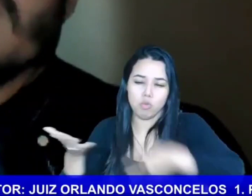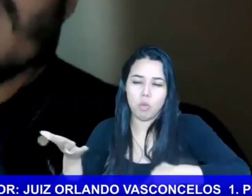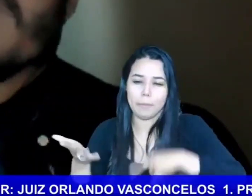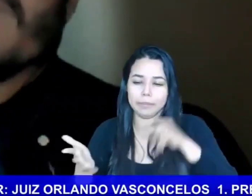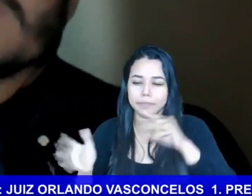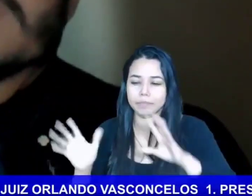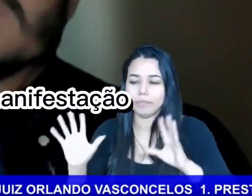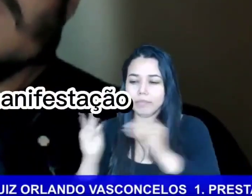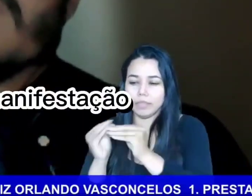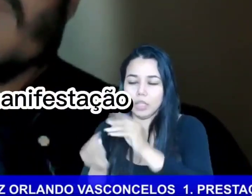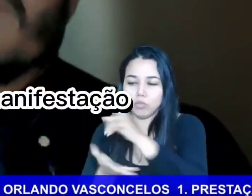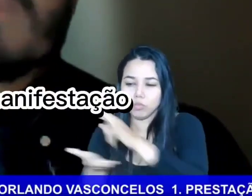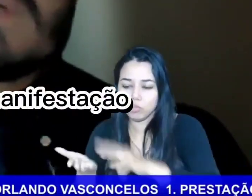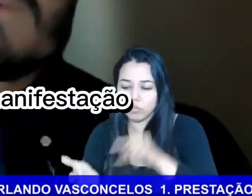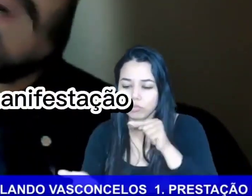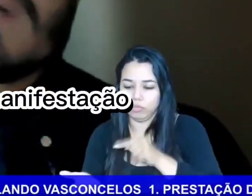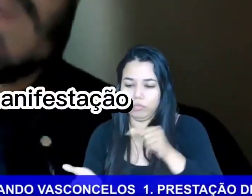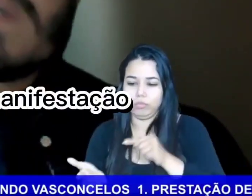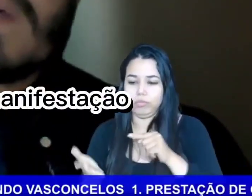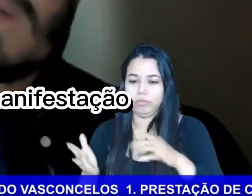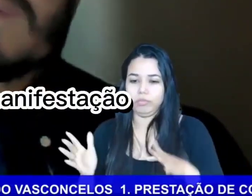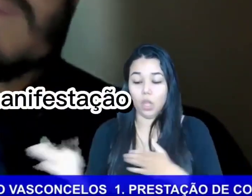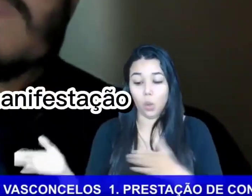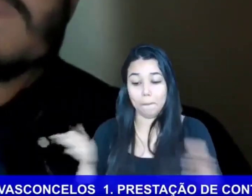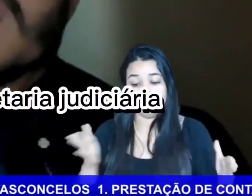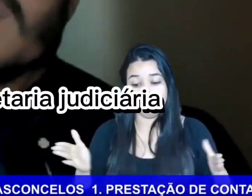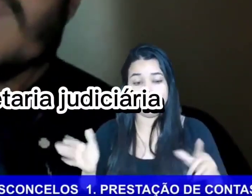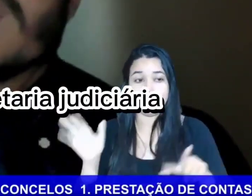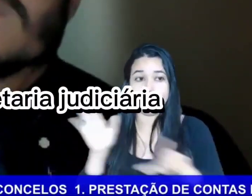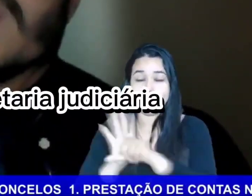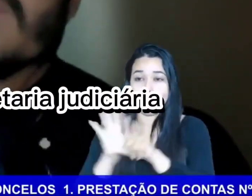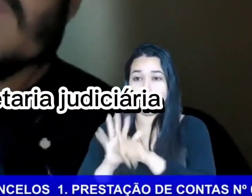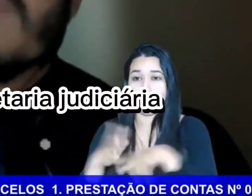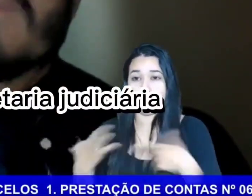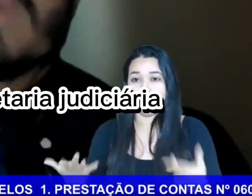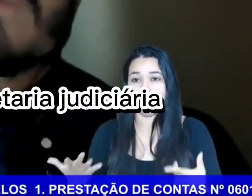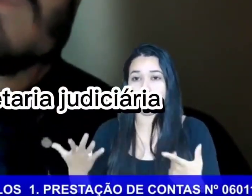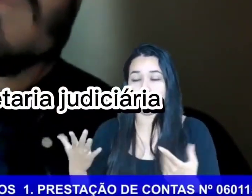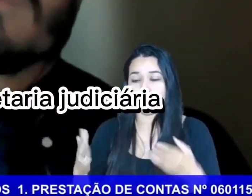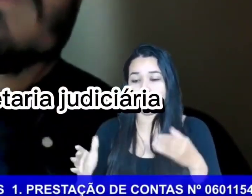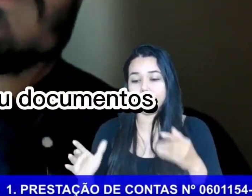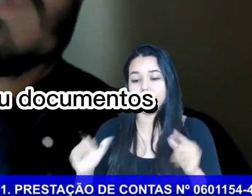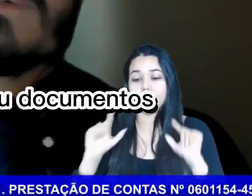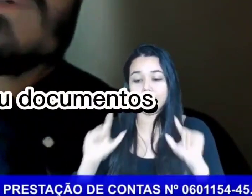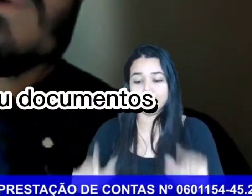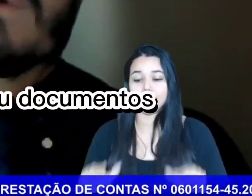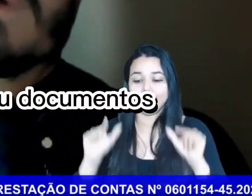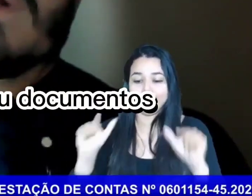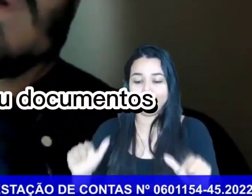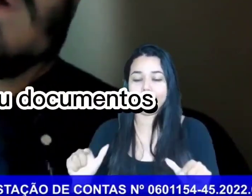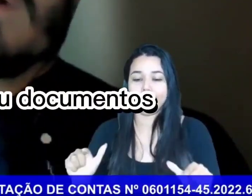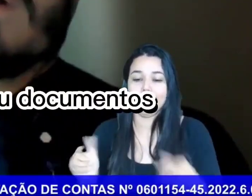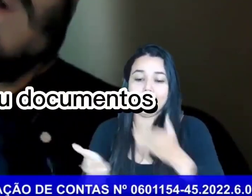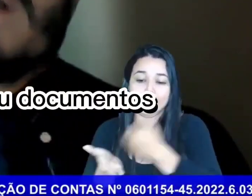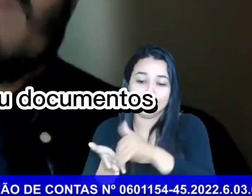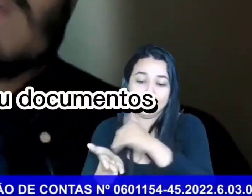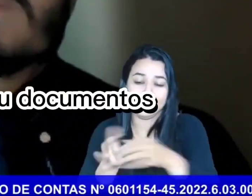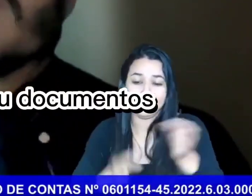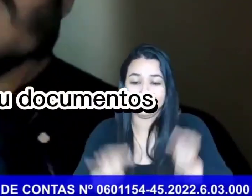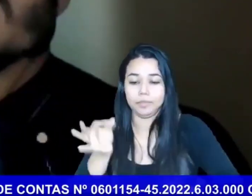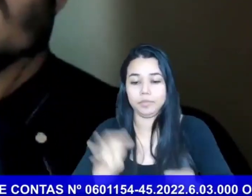voto. Decorrido o prazo legal para a manifestação, conforme certificado pela Secretaria Judiciária, o interessado novamente